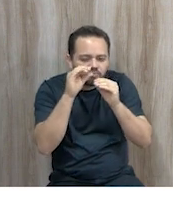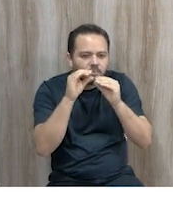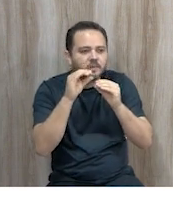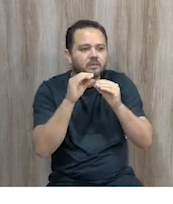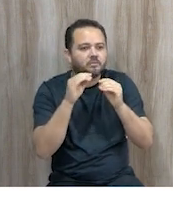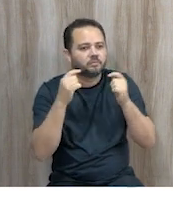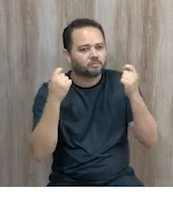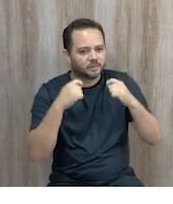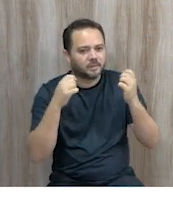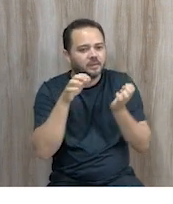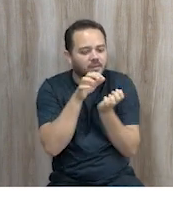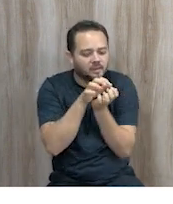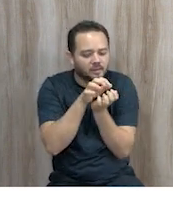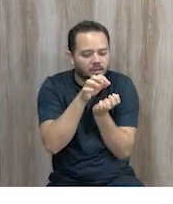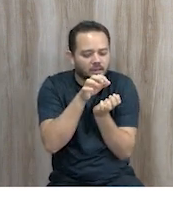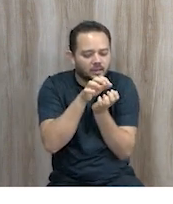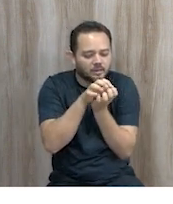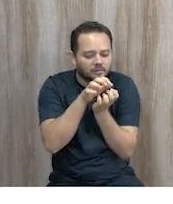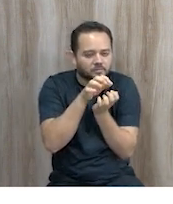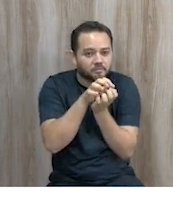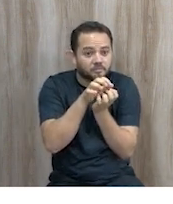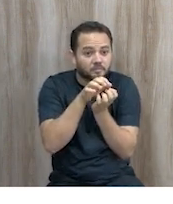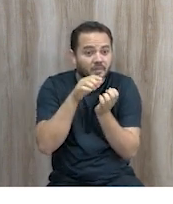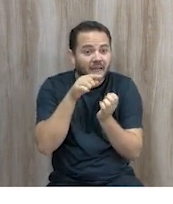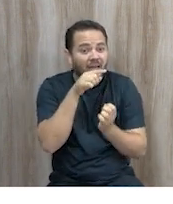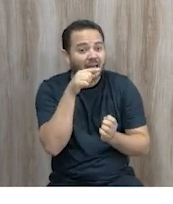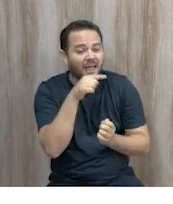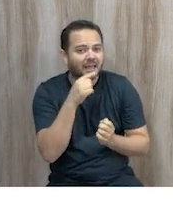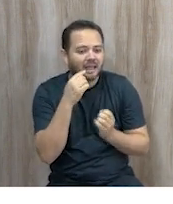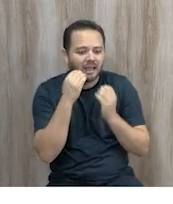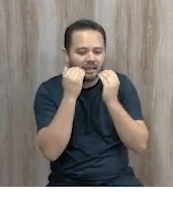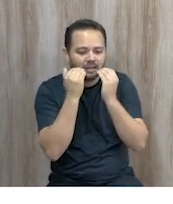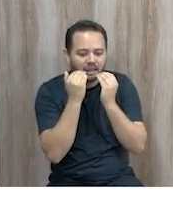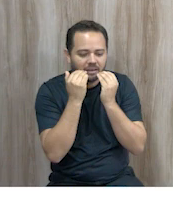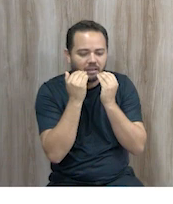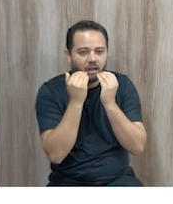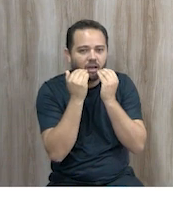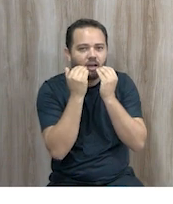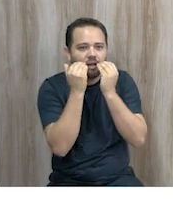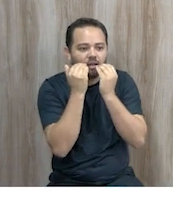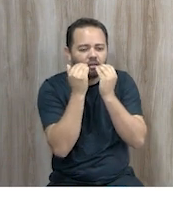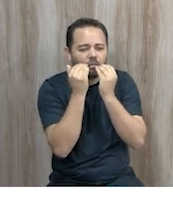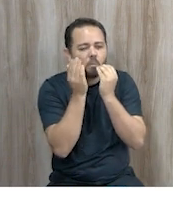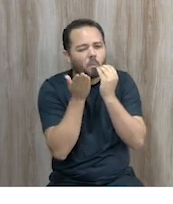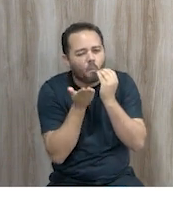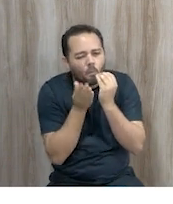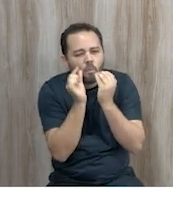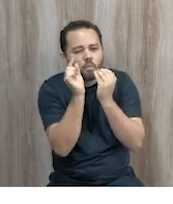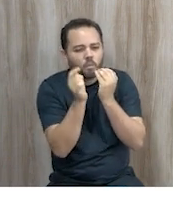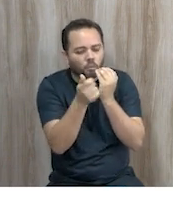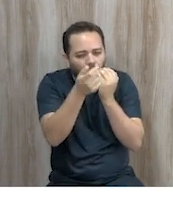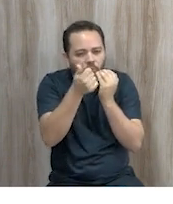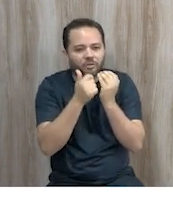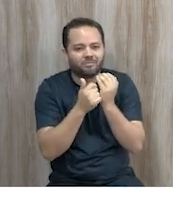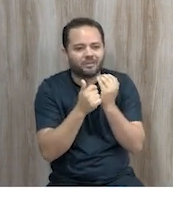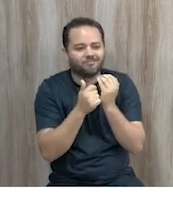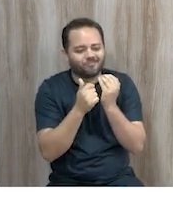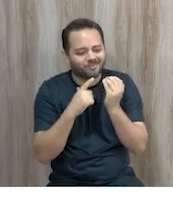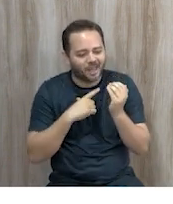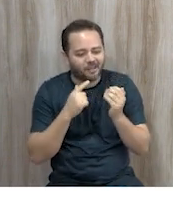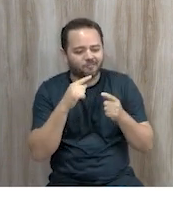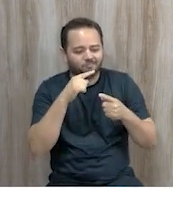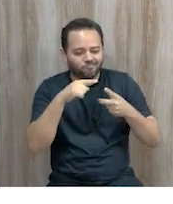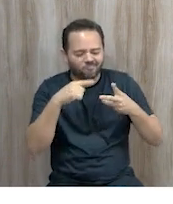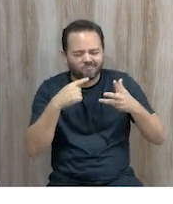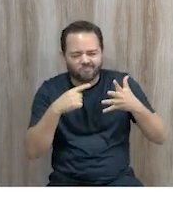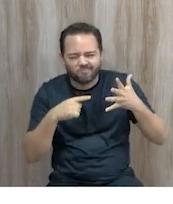tem que estar distalizado, não centralizado como é no lateral. Então, são todos parâmetros clínicos estéticos que a gente tem que